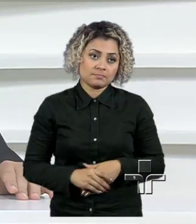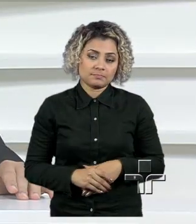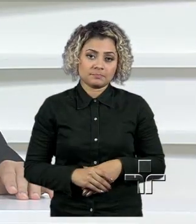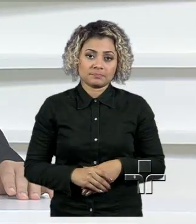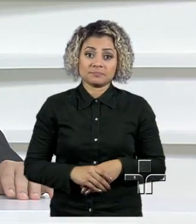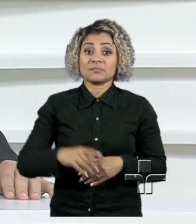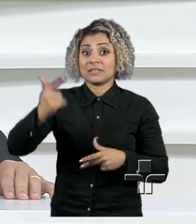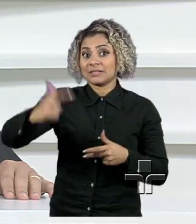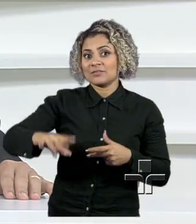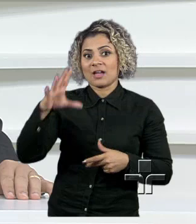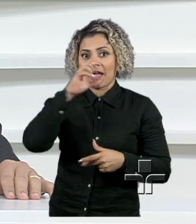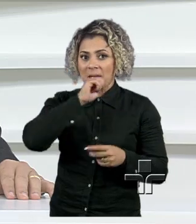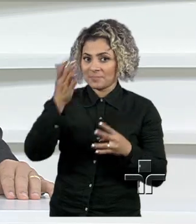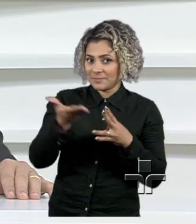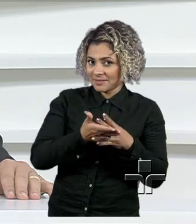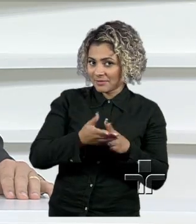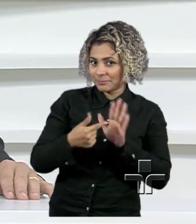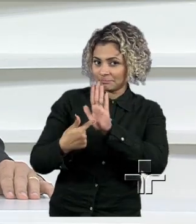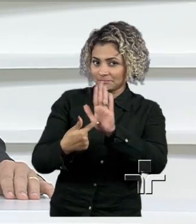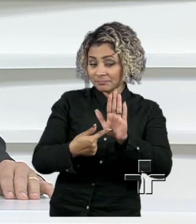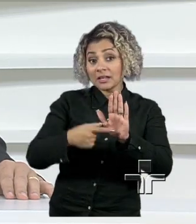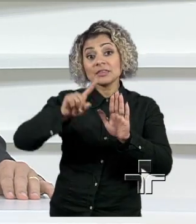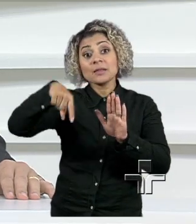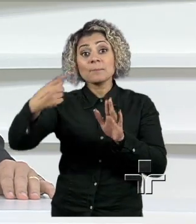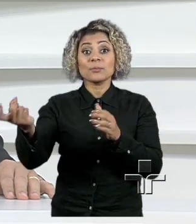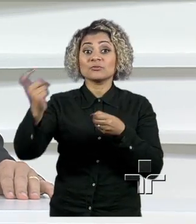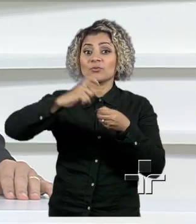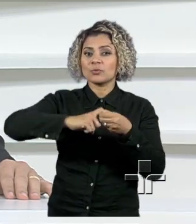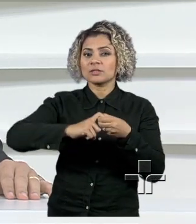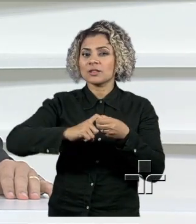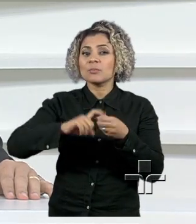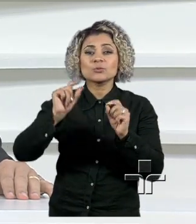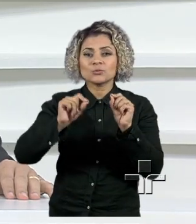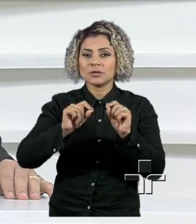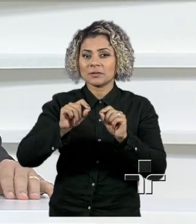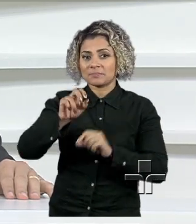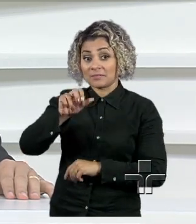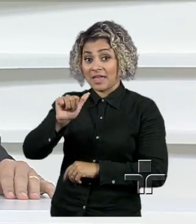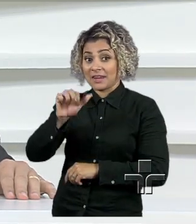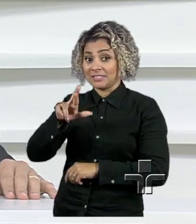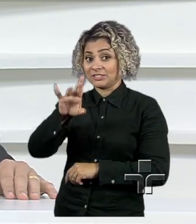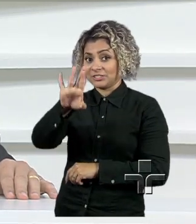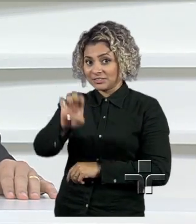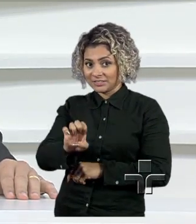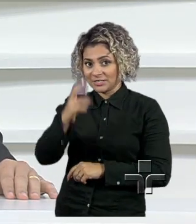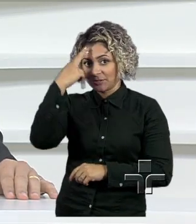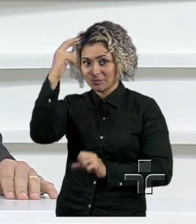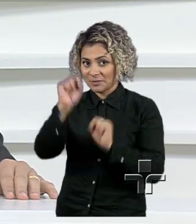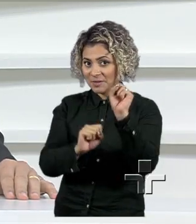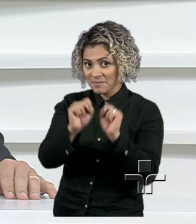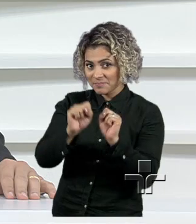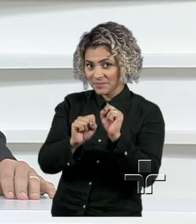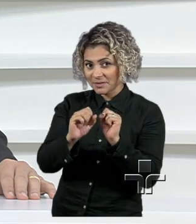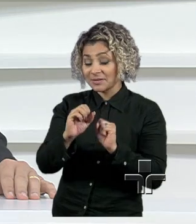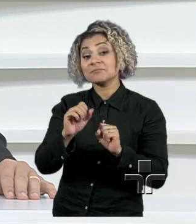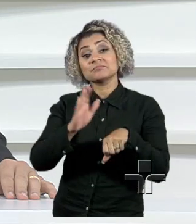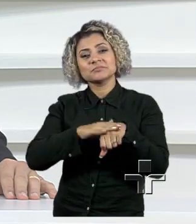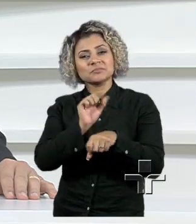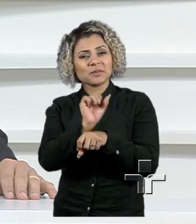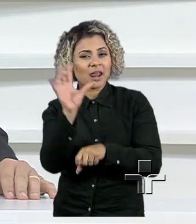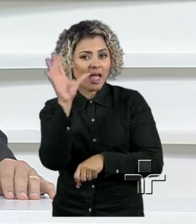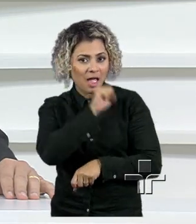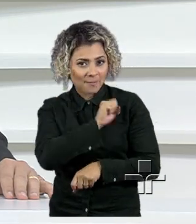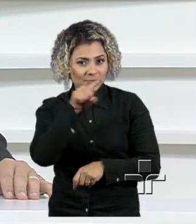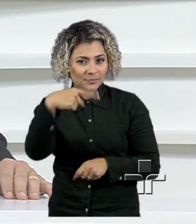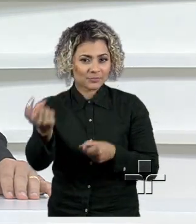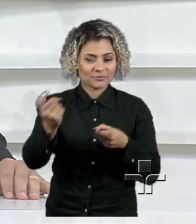gente vai para mais um intervalo e voltamos já já com o empresário Alexandre Costa. Só um minutinho,